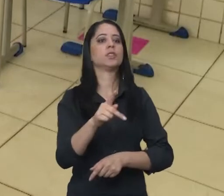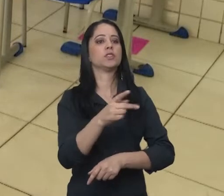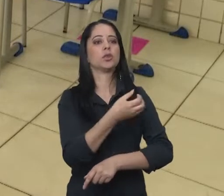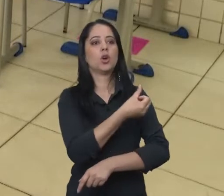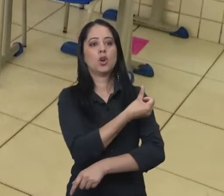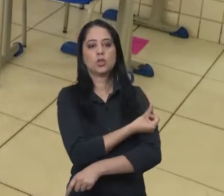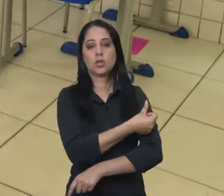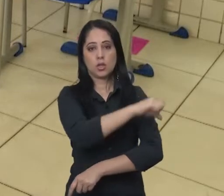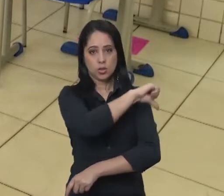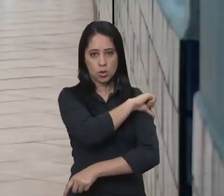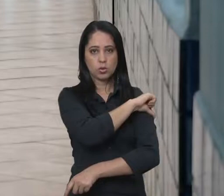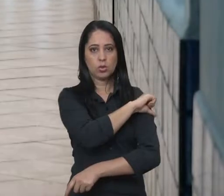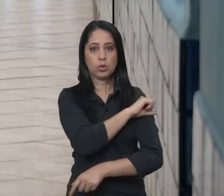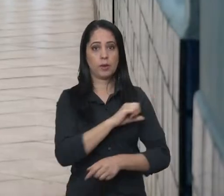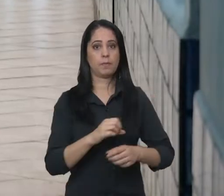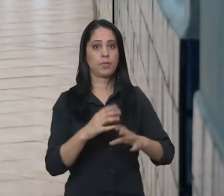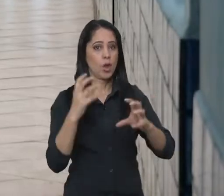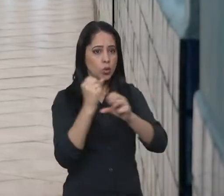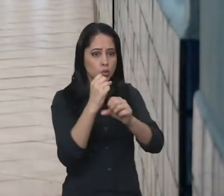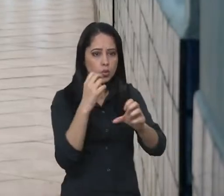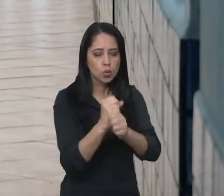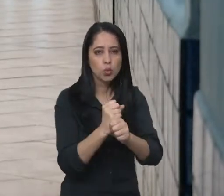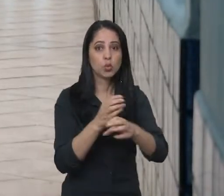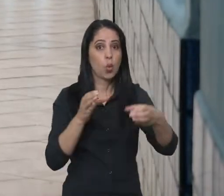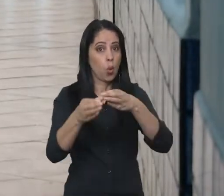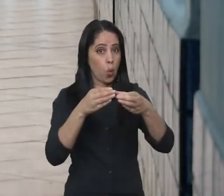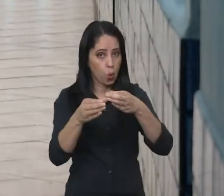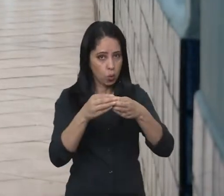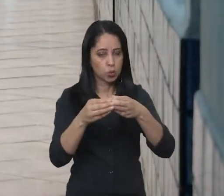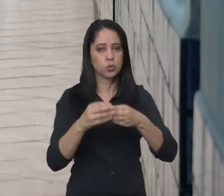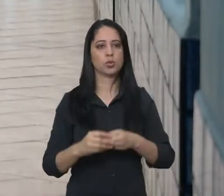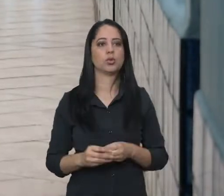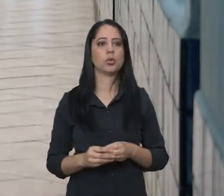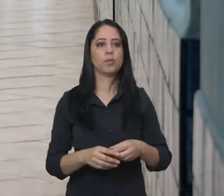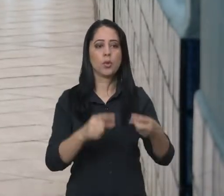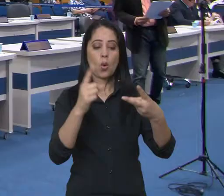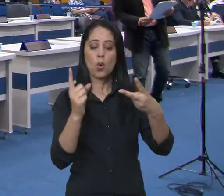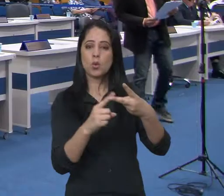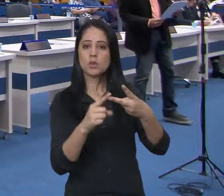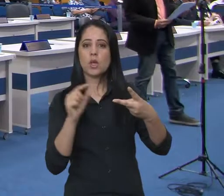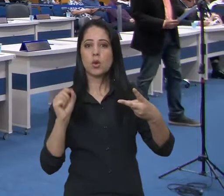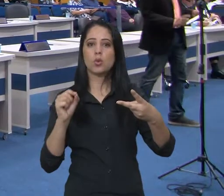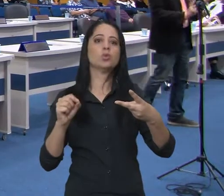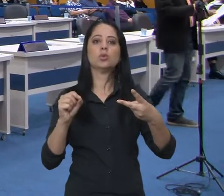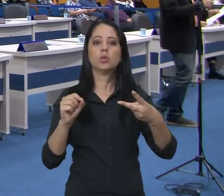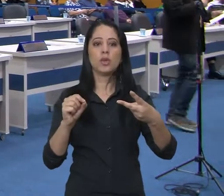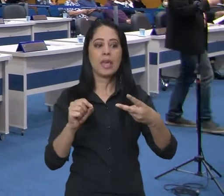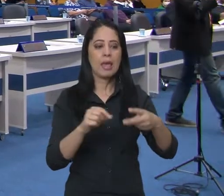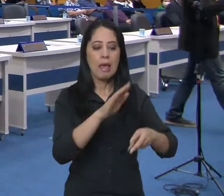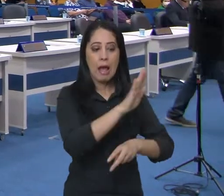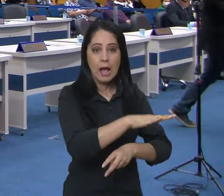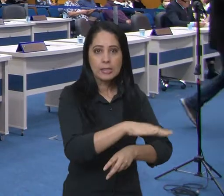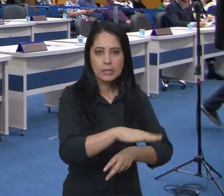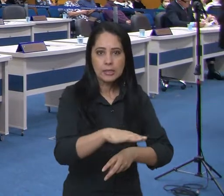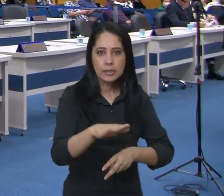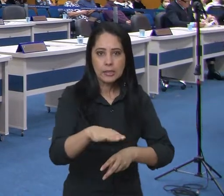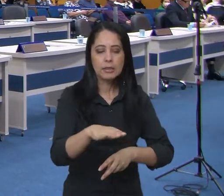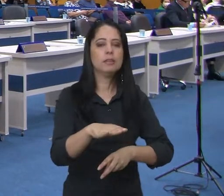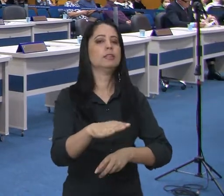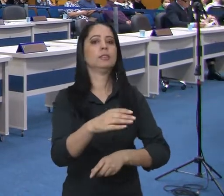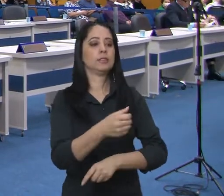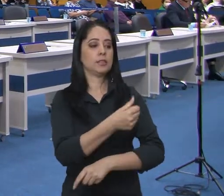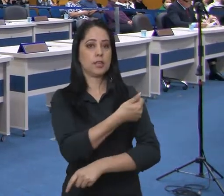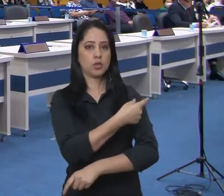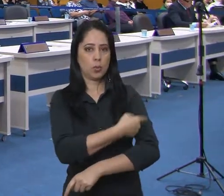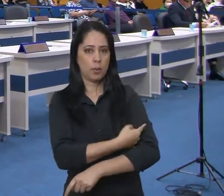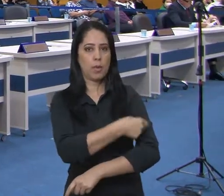ensino fundamental 2. Essas vagas serão preenchidas por concurso público. O segundo inclui o ensino de inglês nos